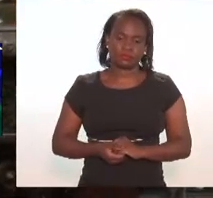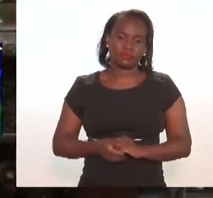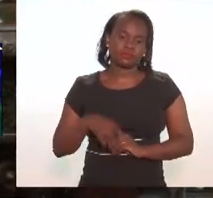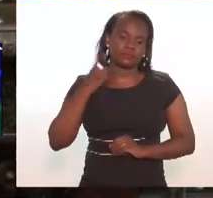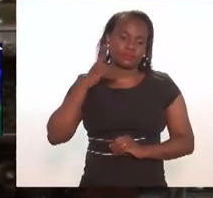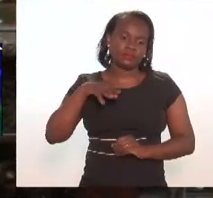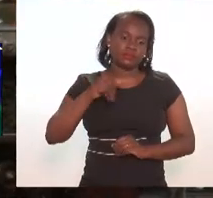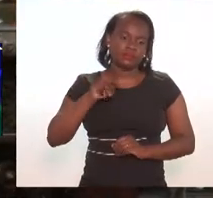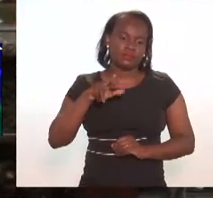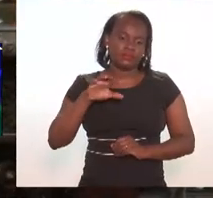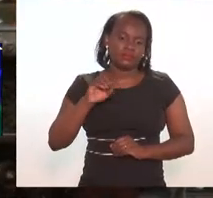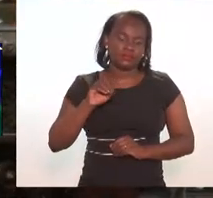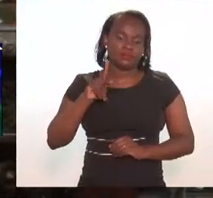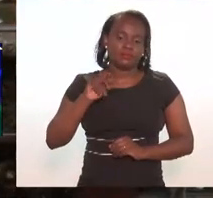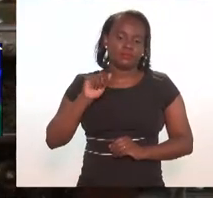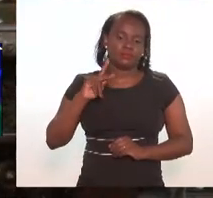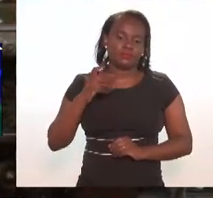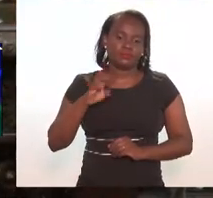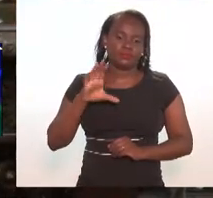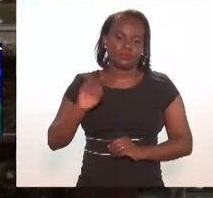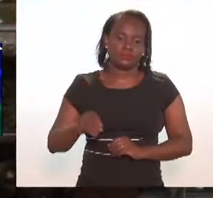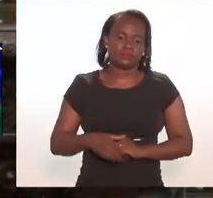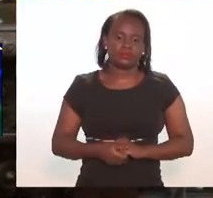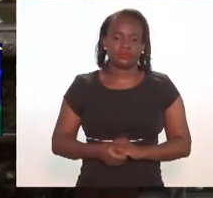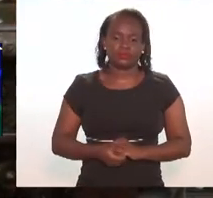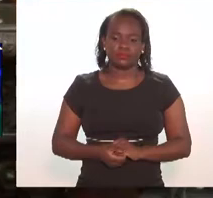Deputado Márcio Pacheco.